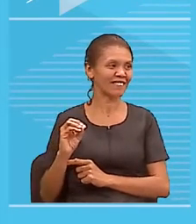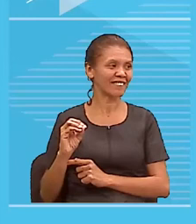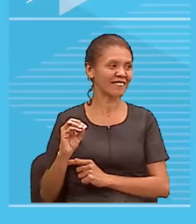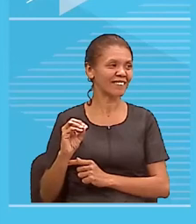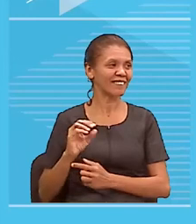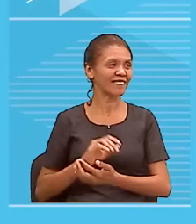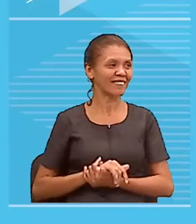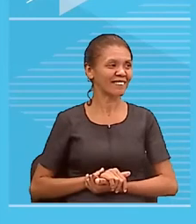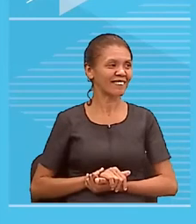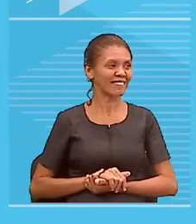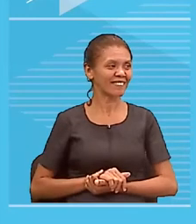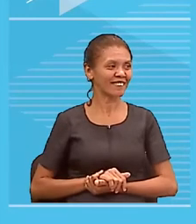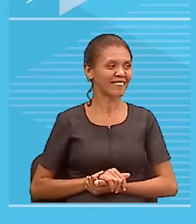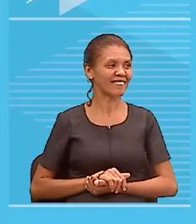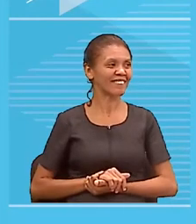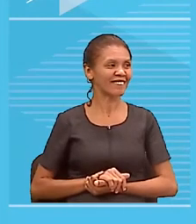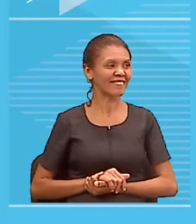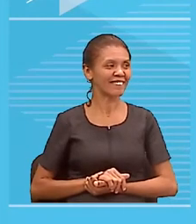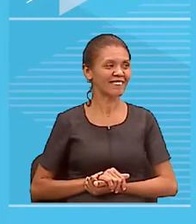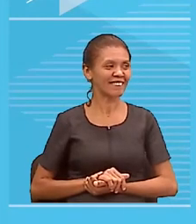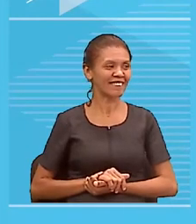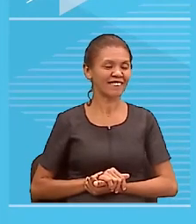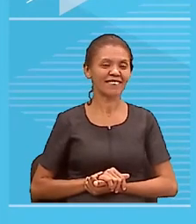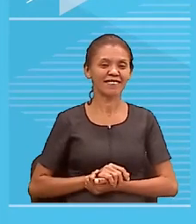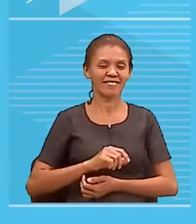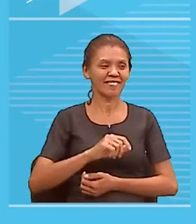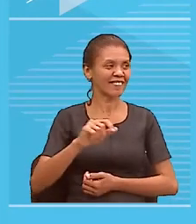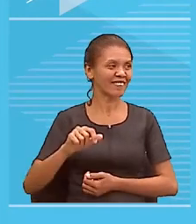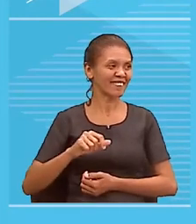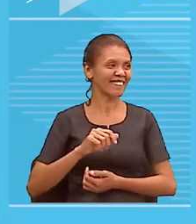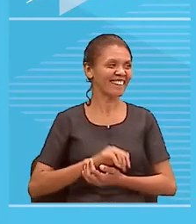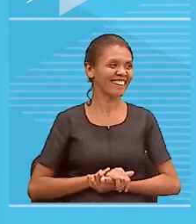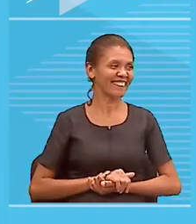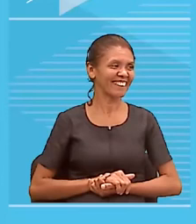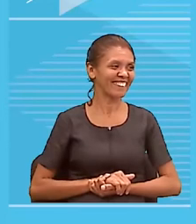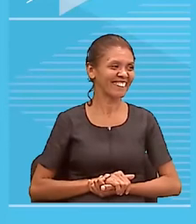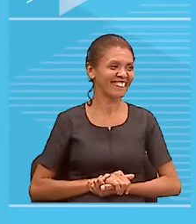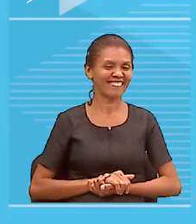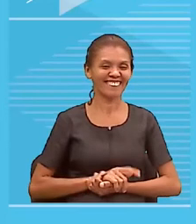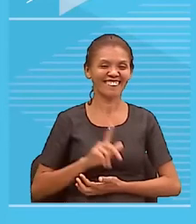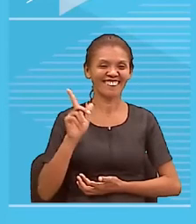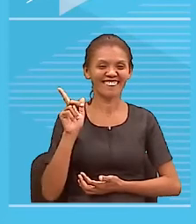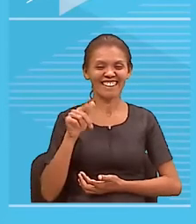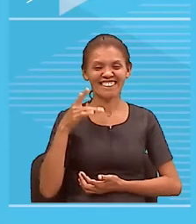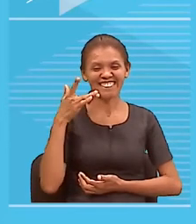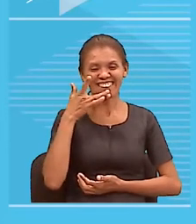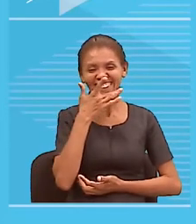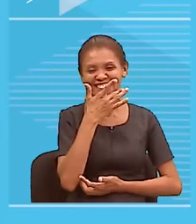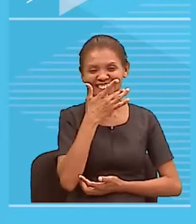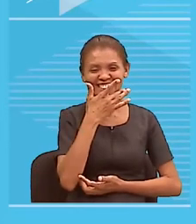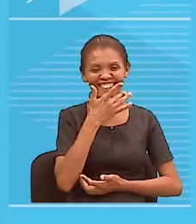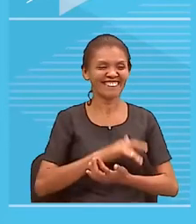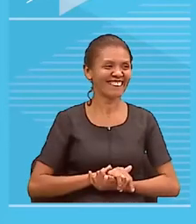arroz quando ele sair tu pega só uma colherzinha daquelas e bote Rita é a boca sala olha arrepiei é